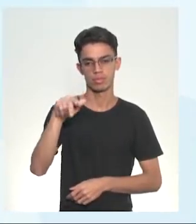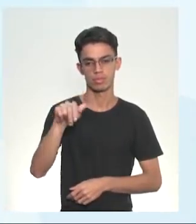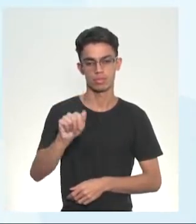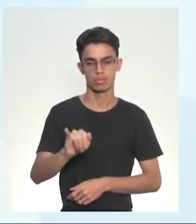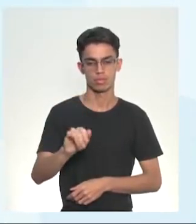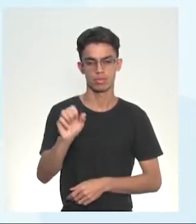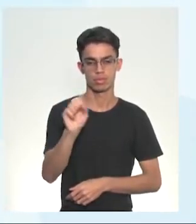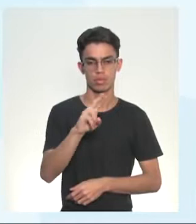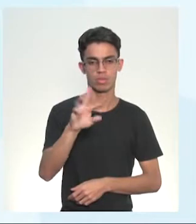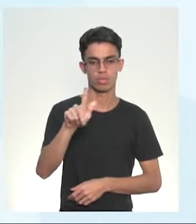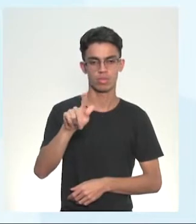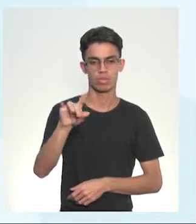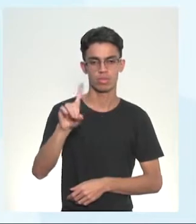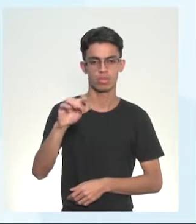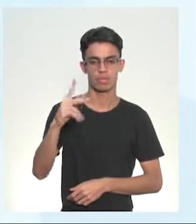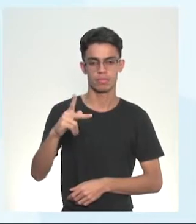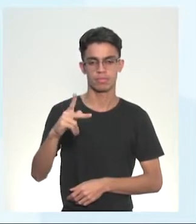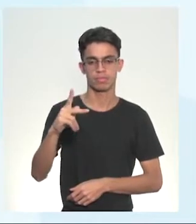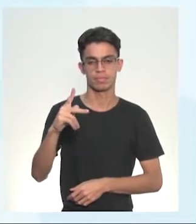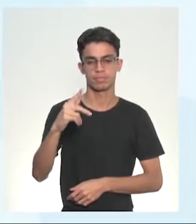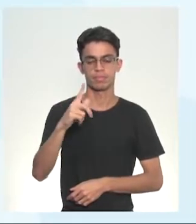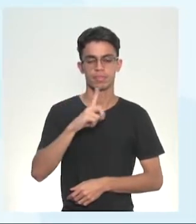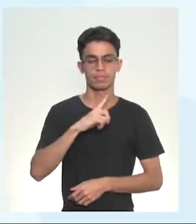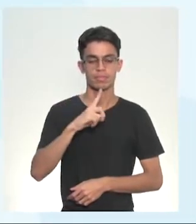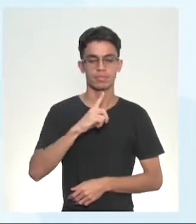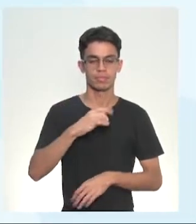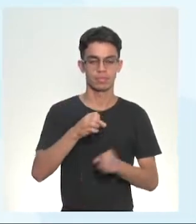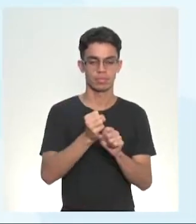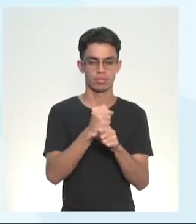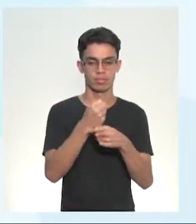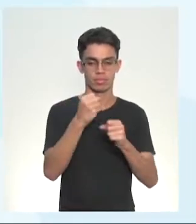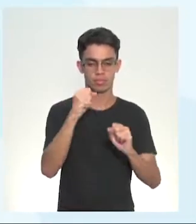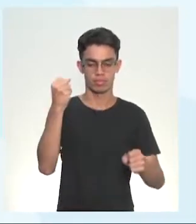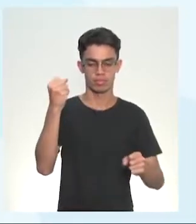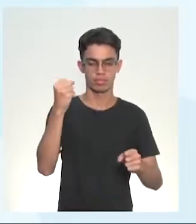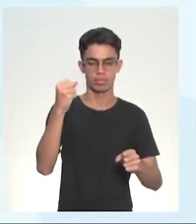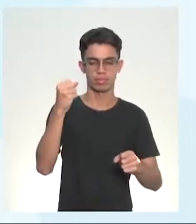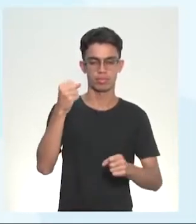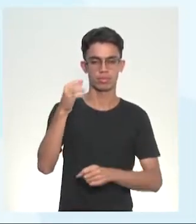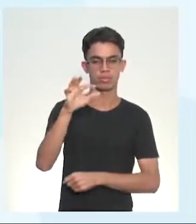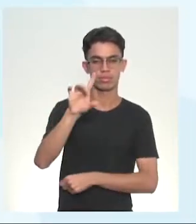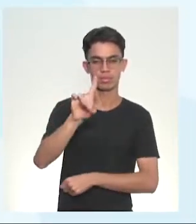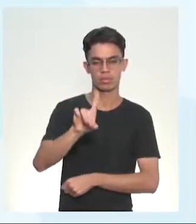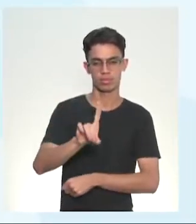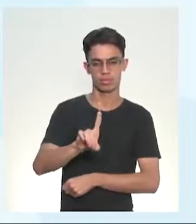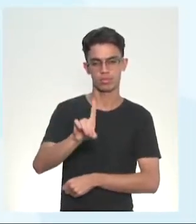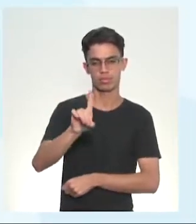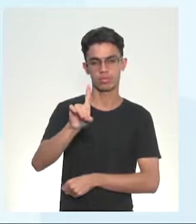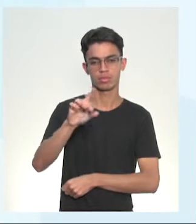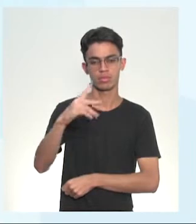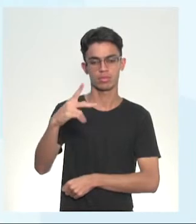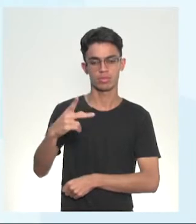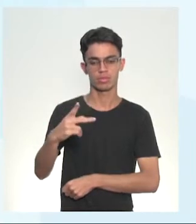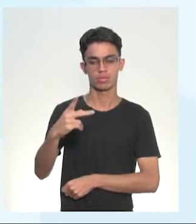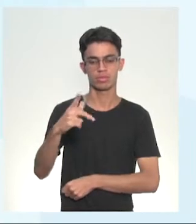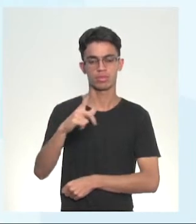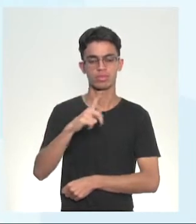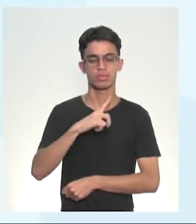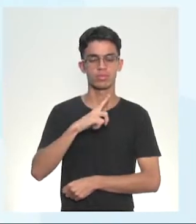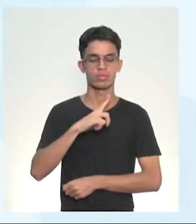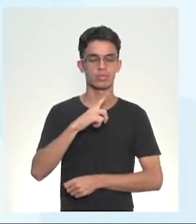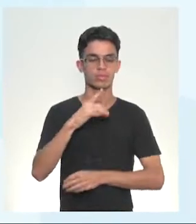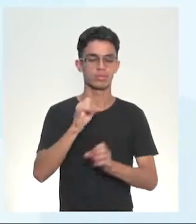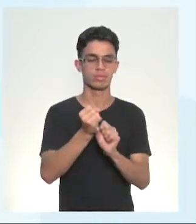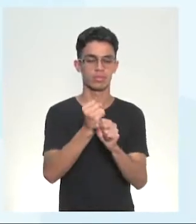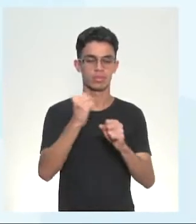GDP. Quando nós temos grandezas que são diretamente proporcionais, quando uma